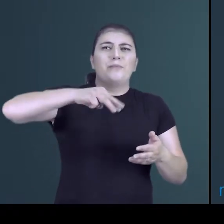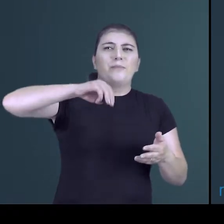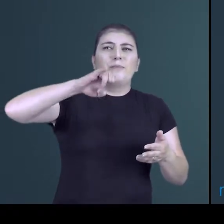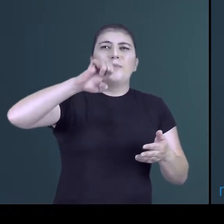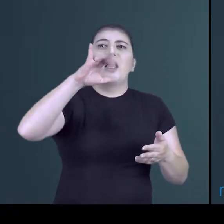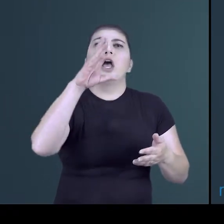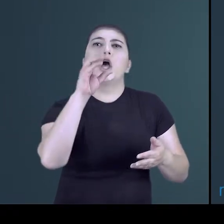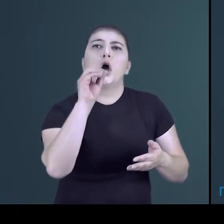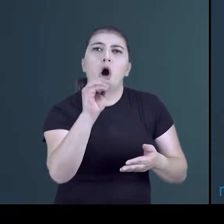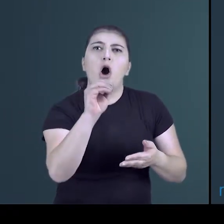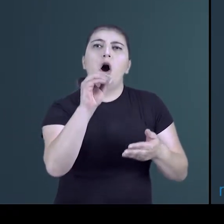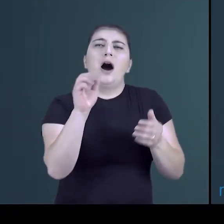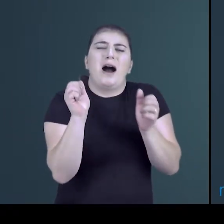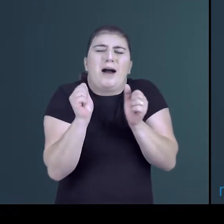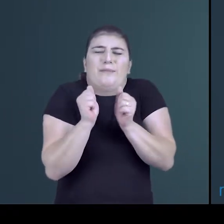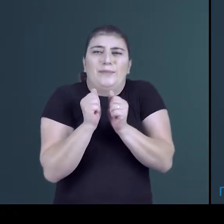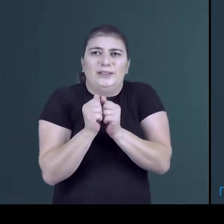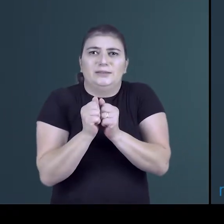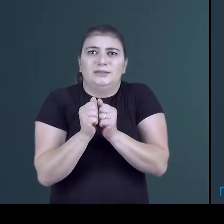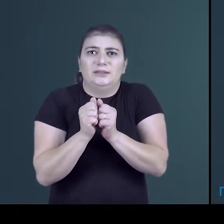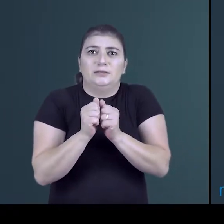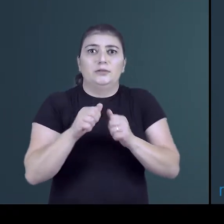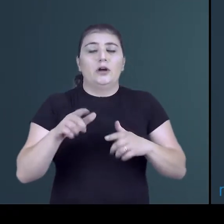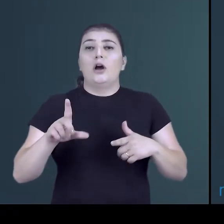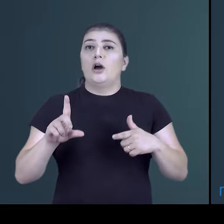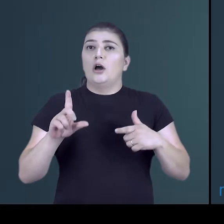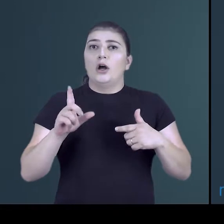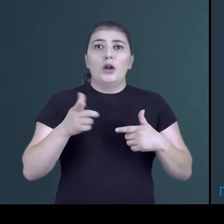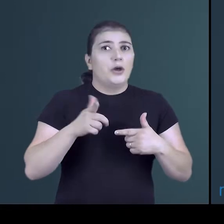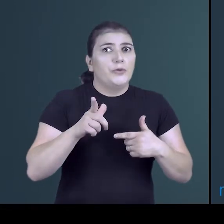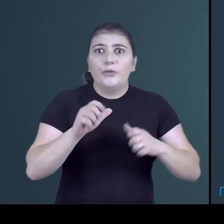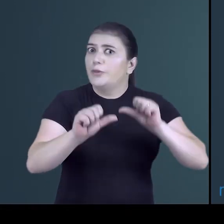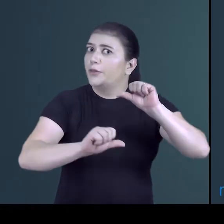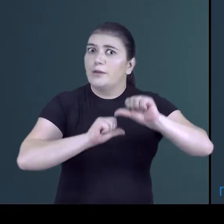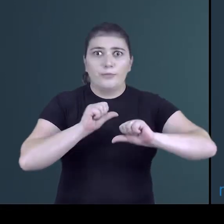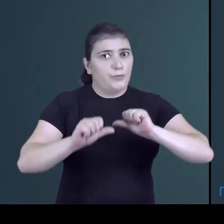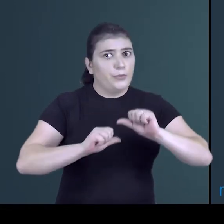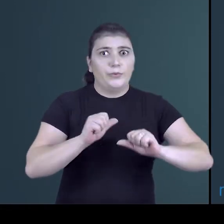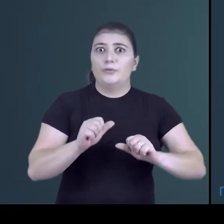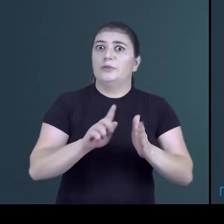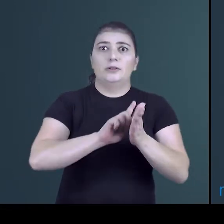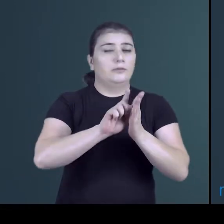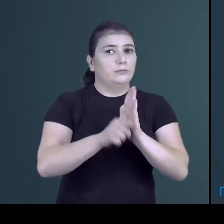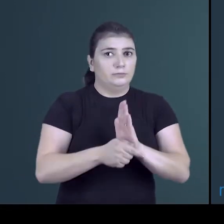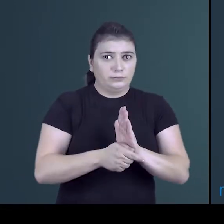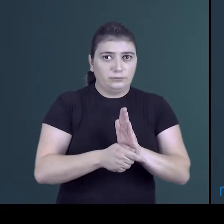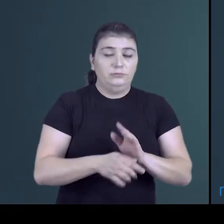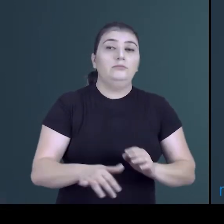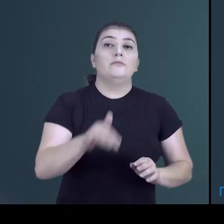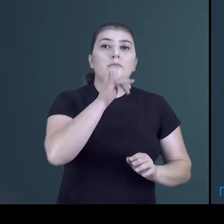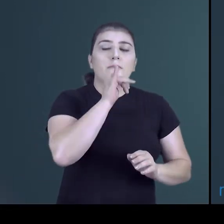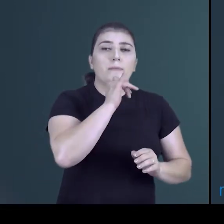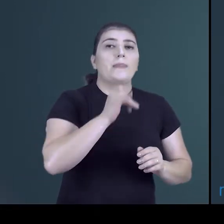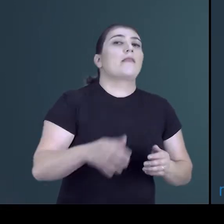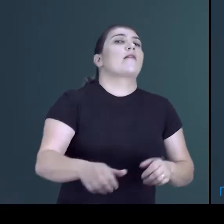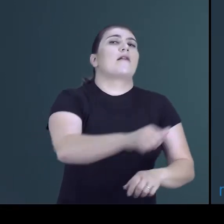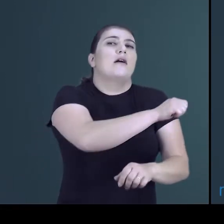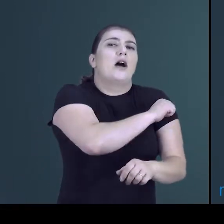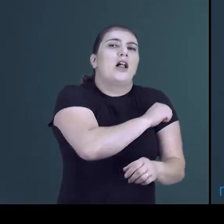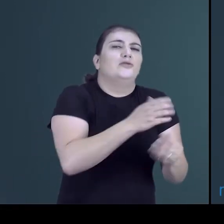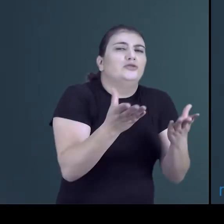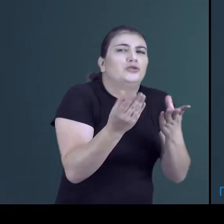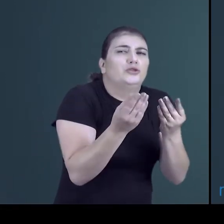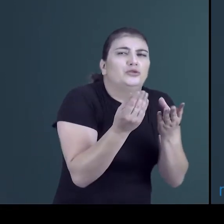apertado. Veja que não pode existir uma variação de gênero aqui. Exemplo: esse aluno estuda